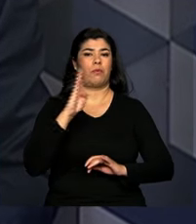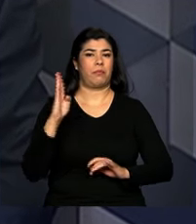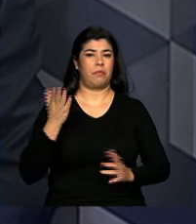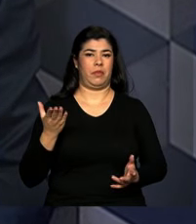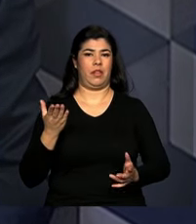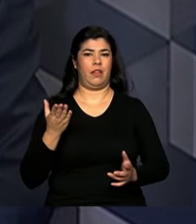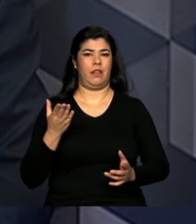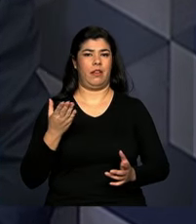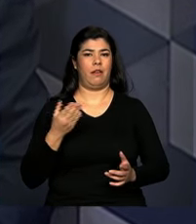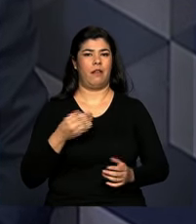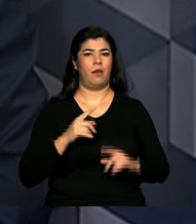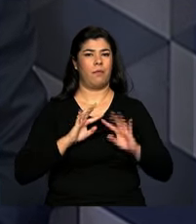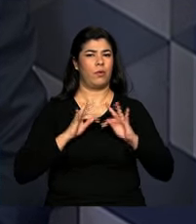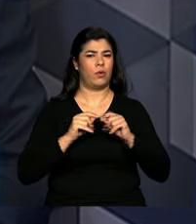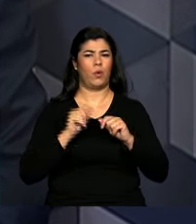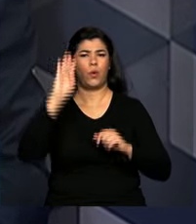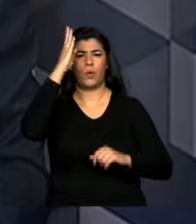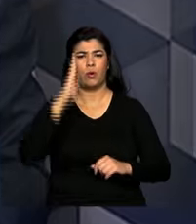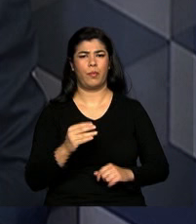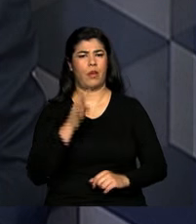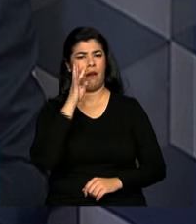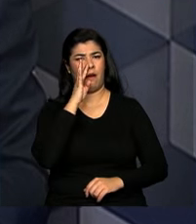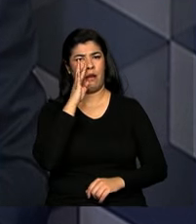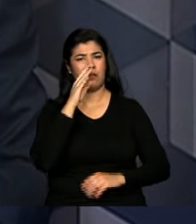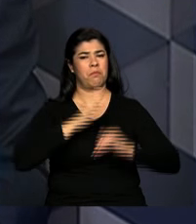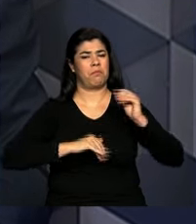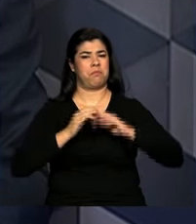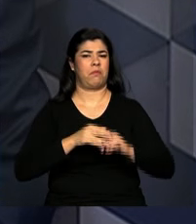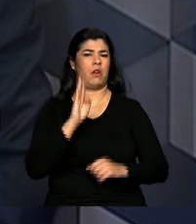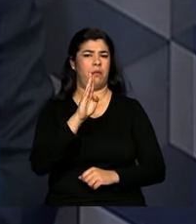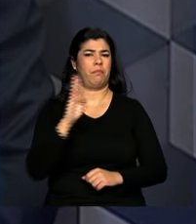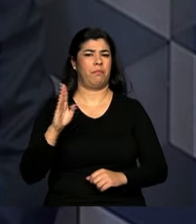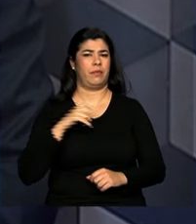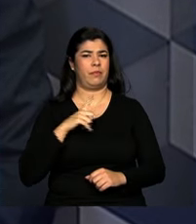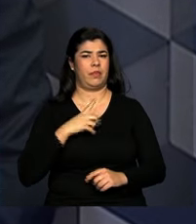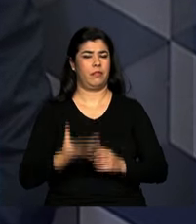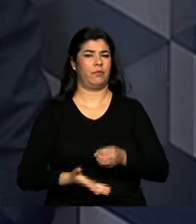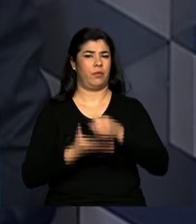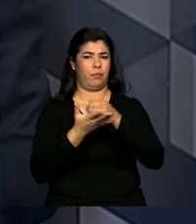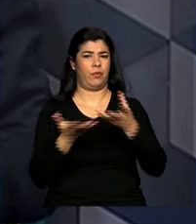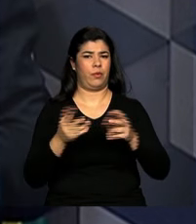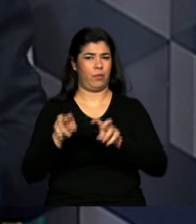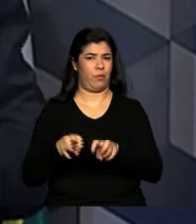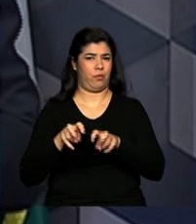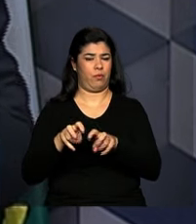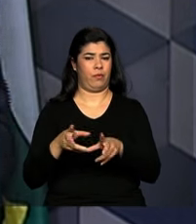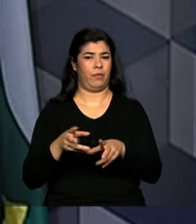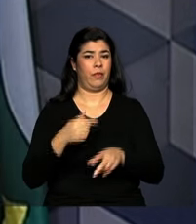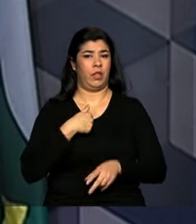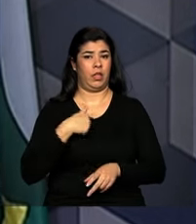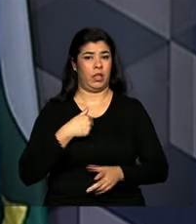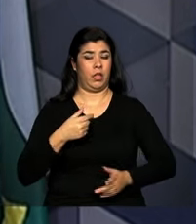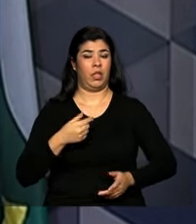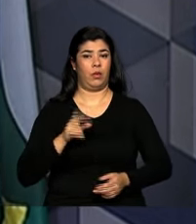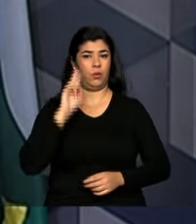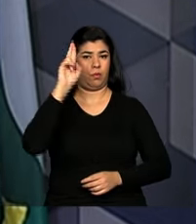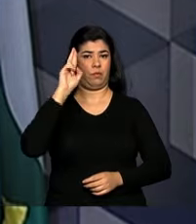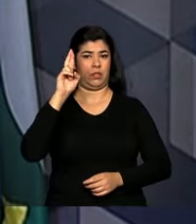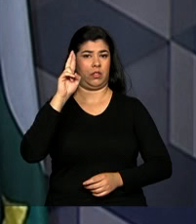esse país. E por isso, eu que hoje estou aqui como servidor do